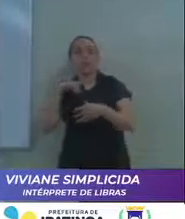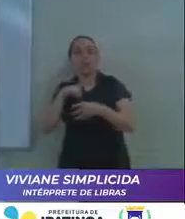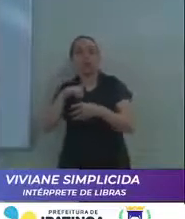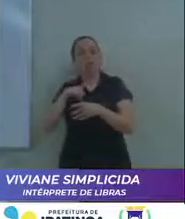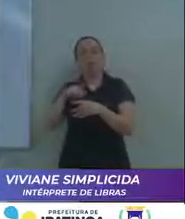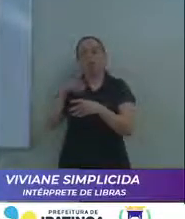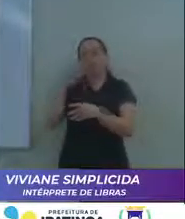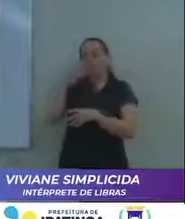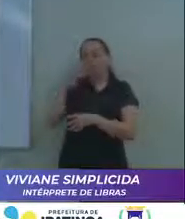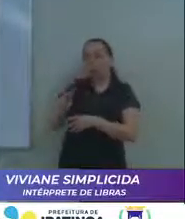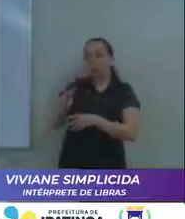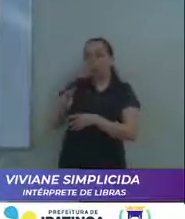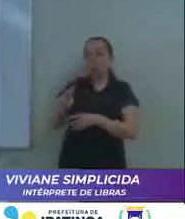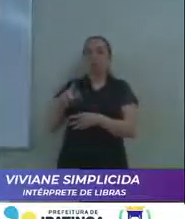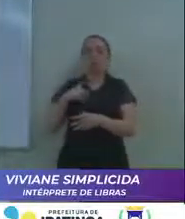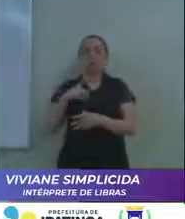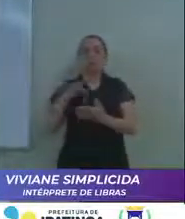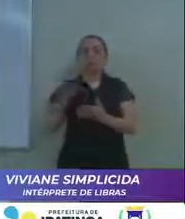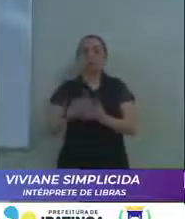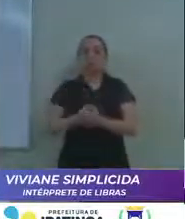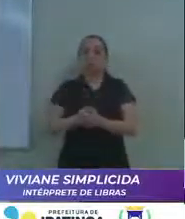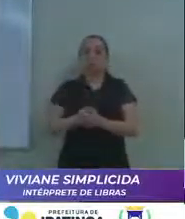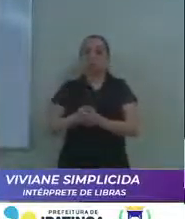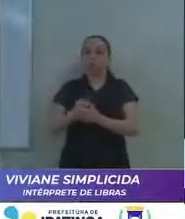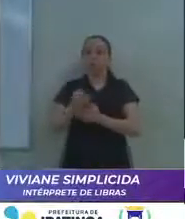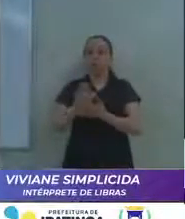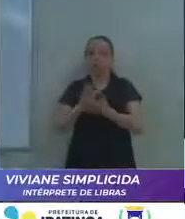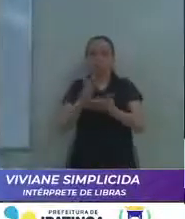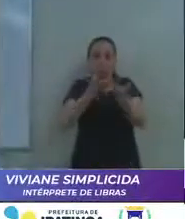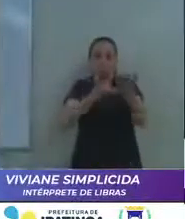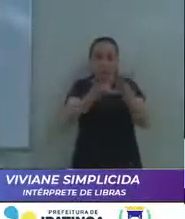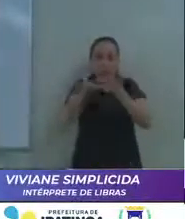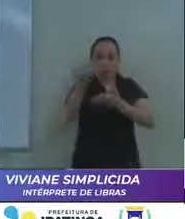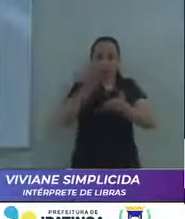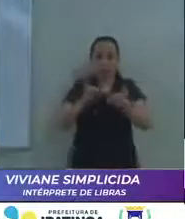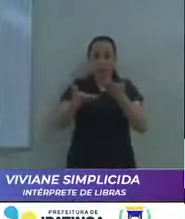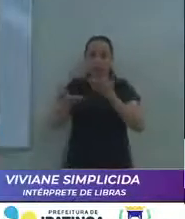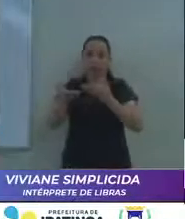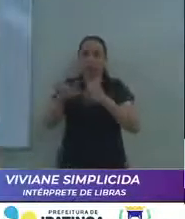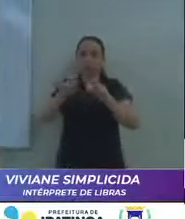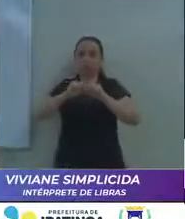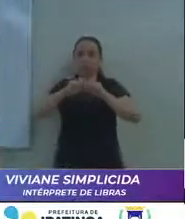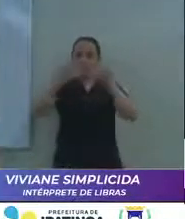vou compartilhar minha apresentação